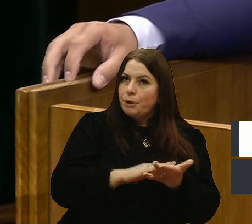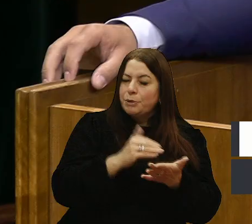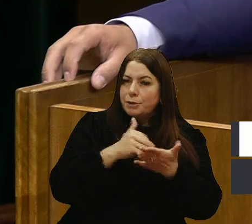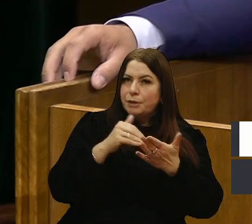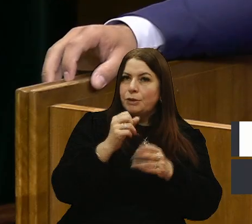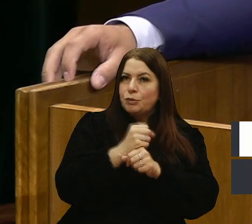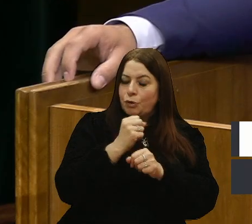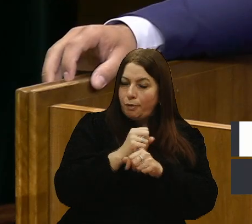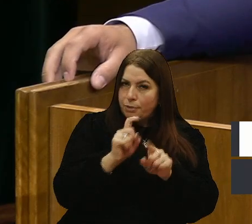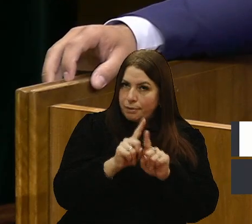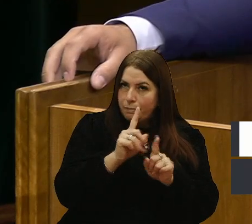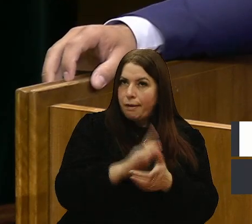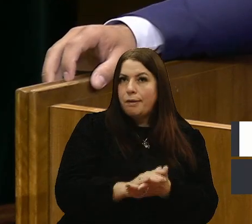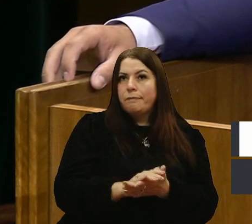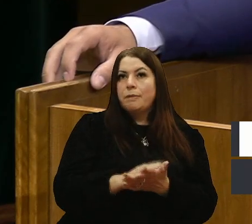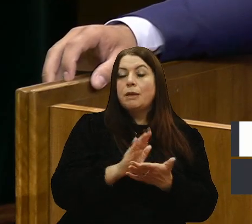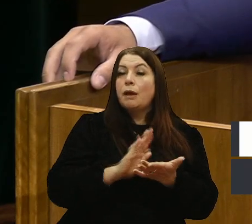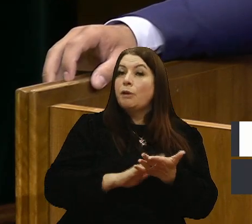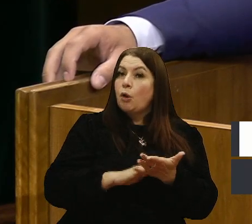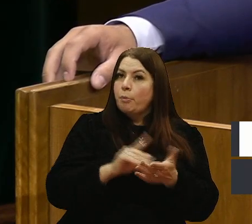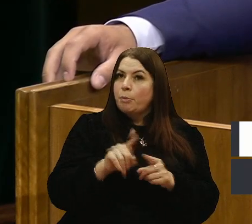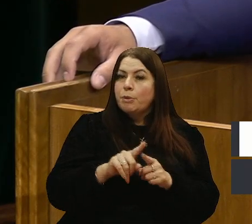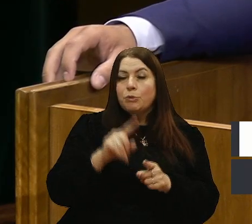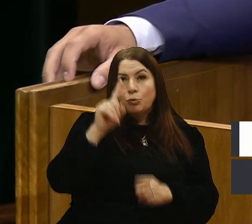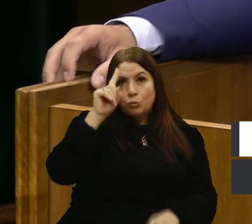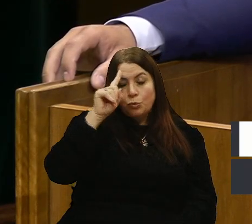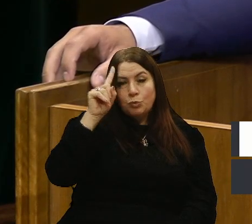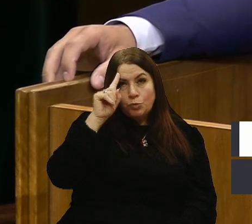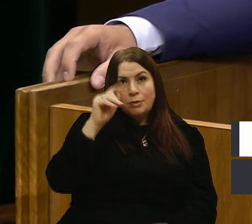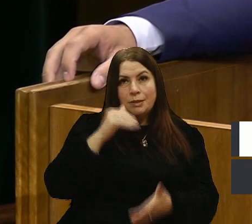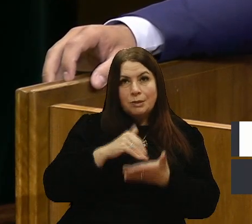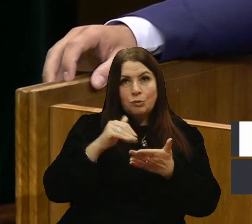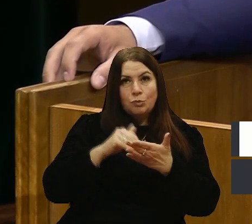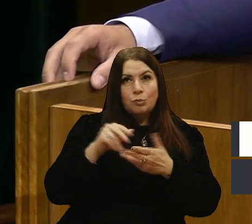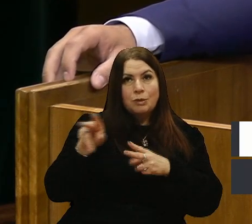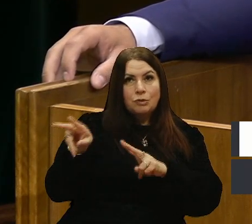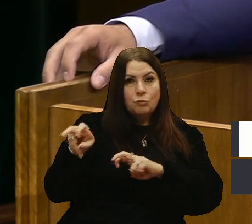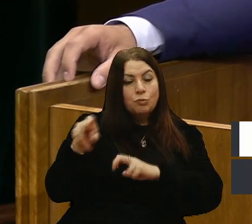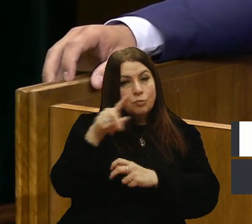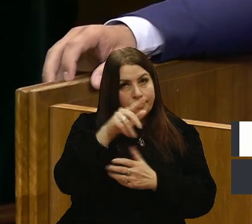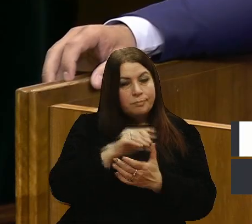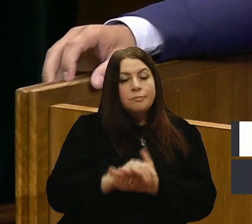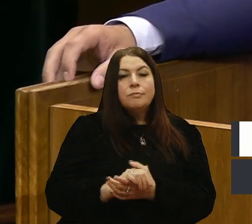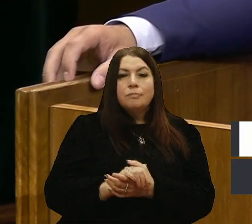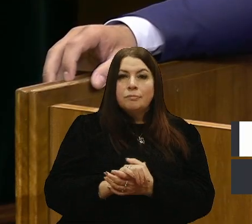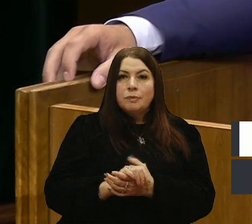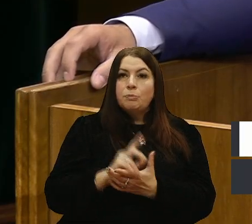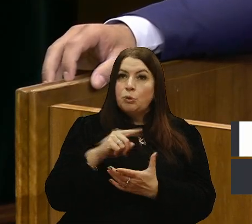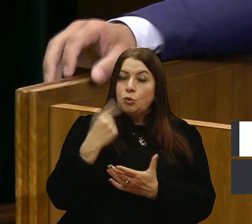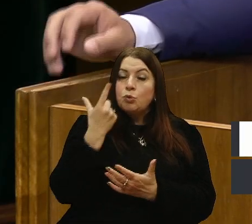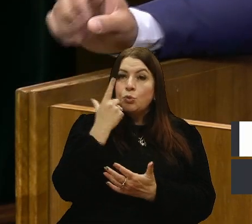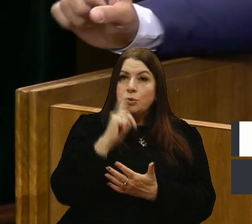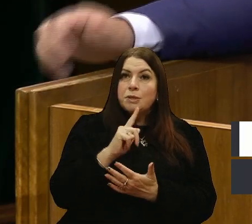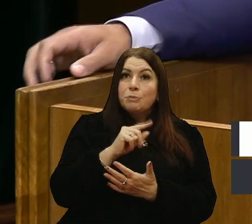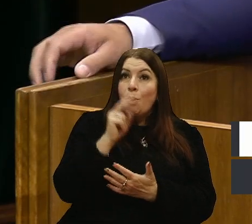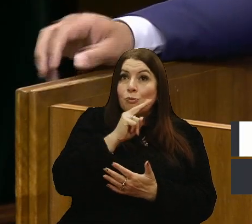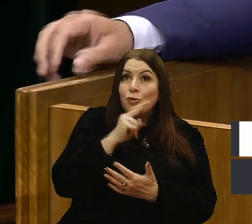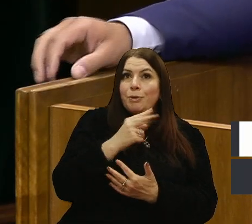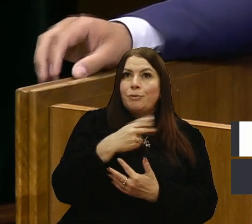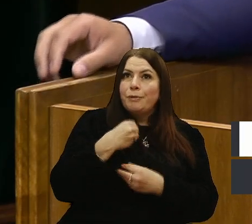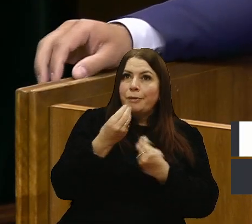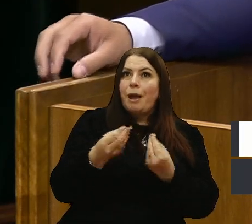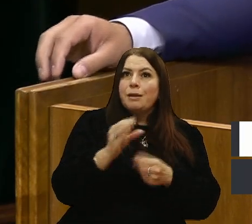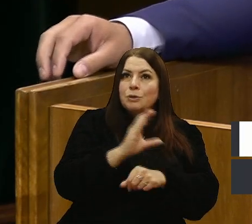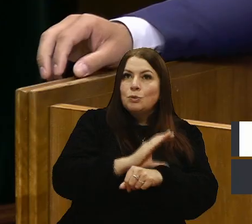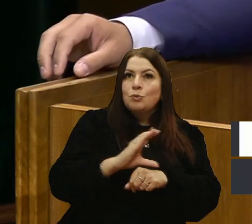Obras também e tenho cobrado diariamente o secretário de Agricultura, né, para que nós consigamos urgentemente dar esse curso